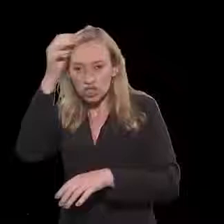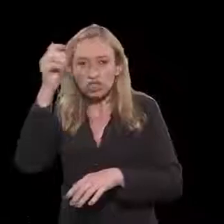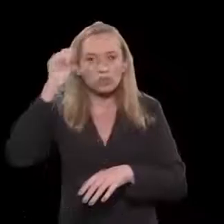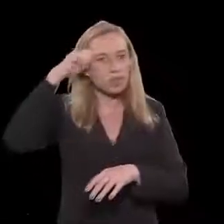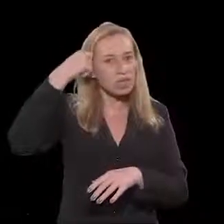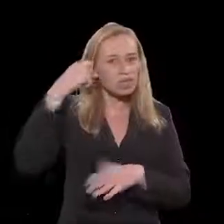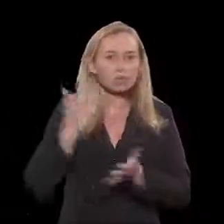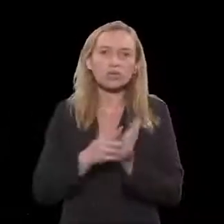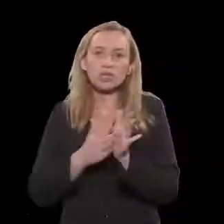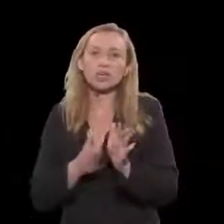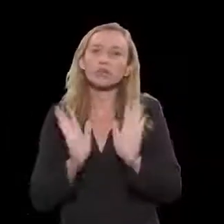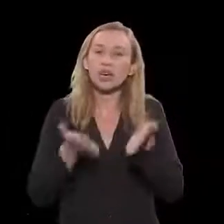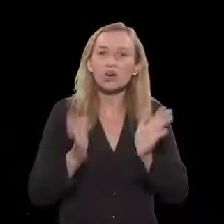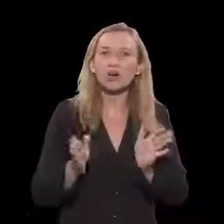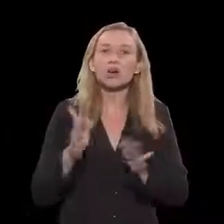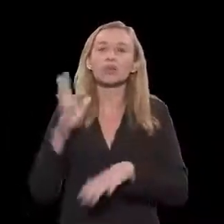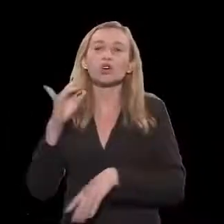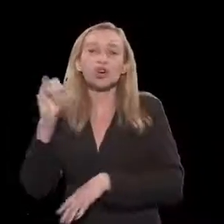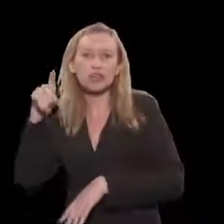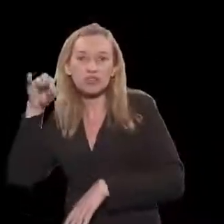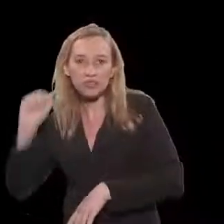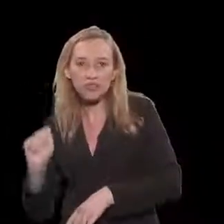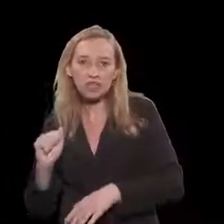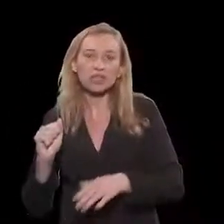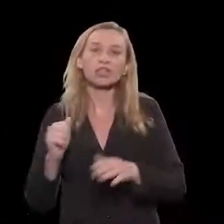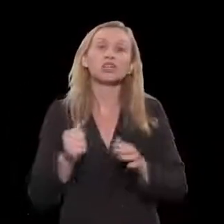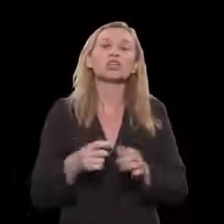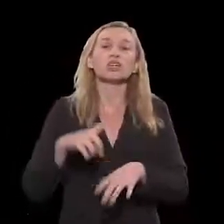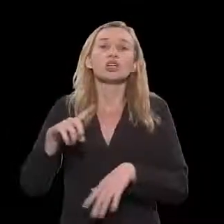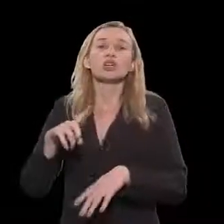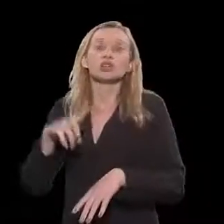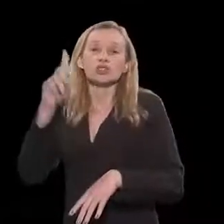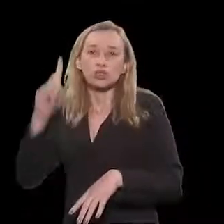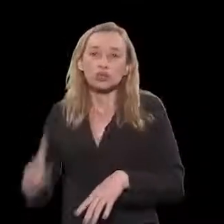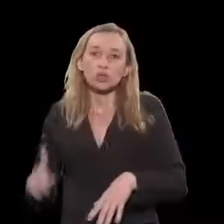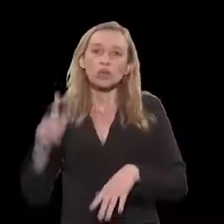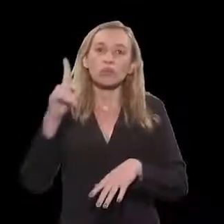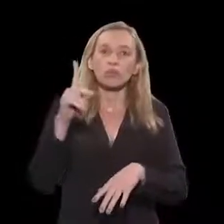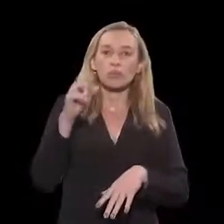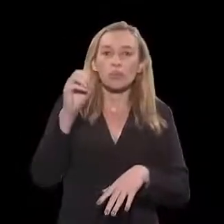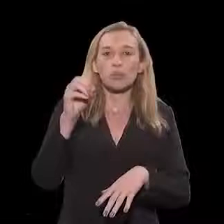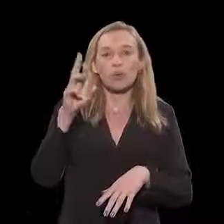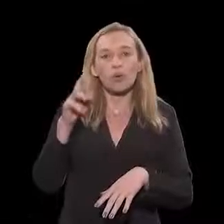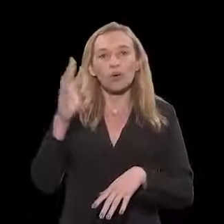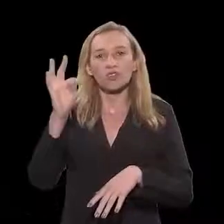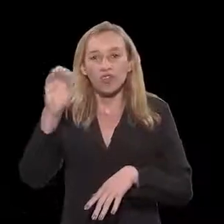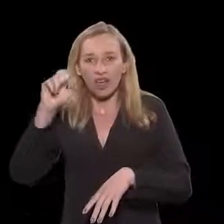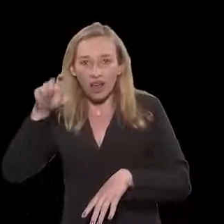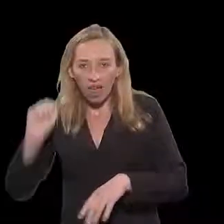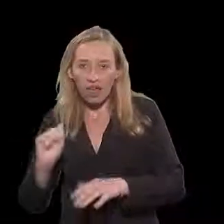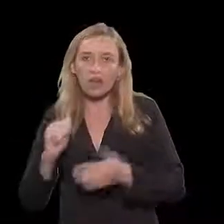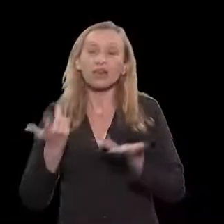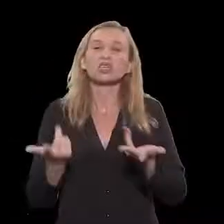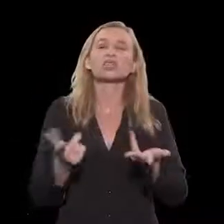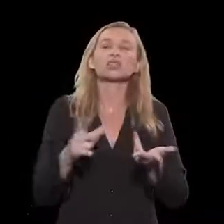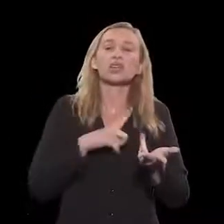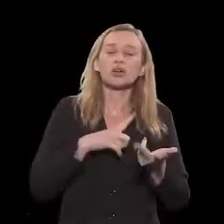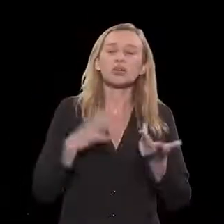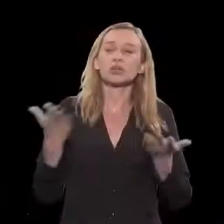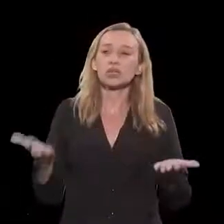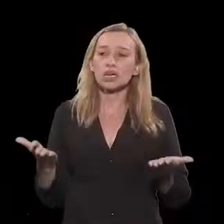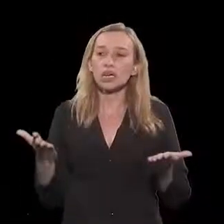para o doutorado eu estou fazendo a biografia de Tia Dodô da Portela, né? Que é uma porta-bandeira. E a gente